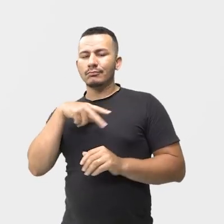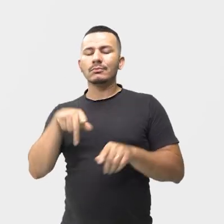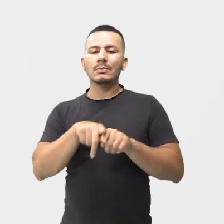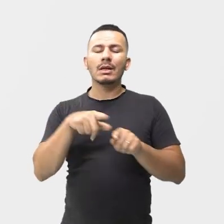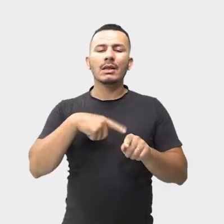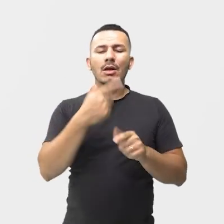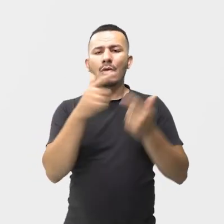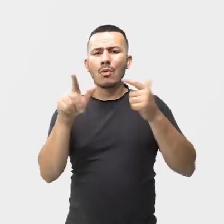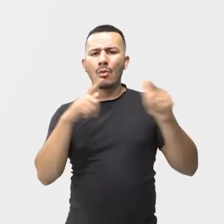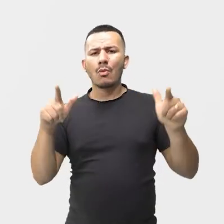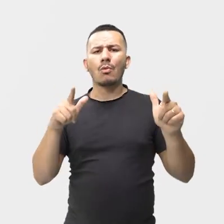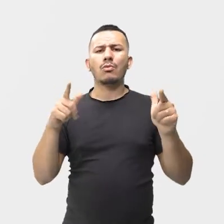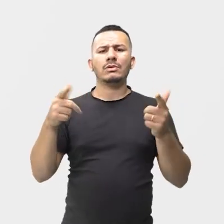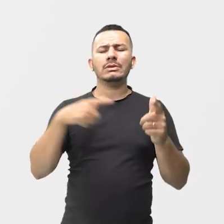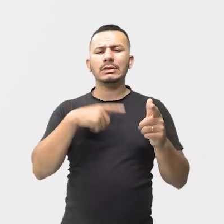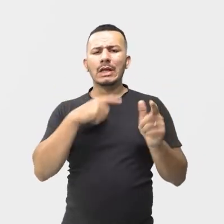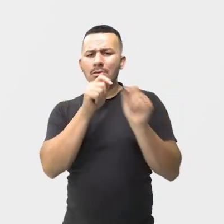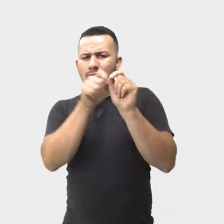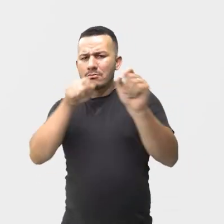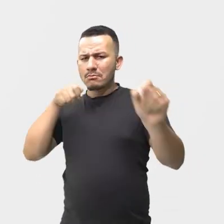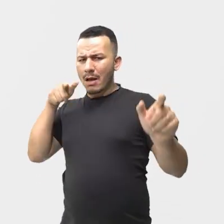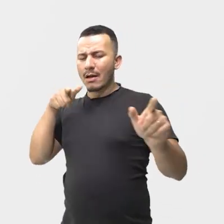várias armadilhas. Então,